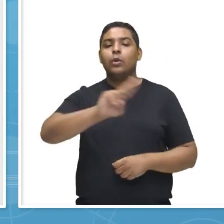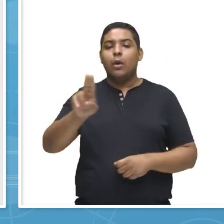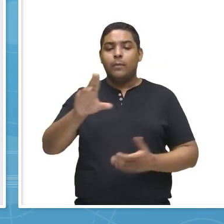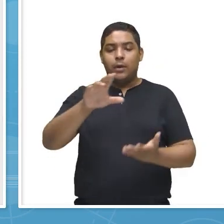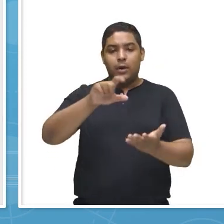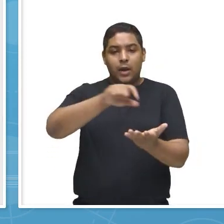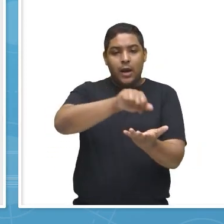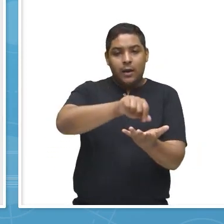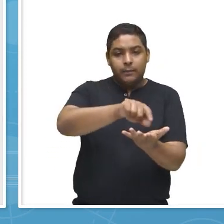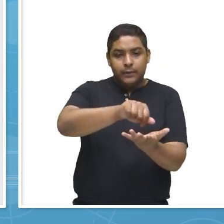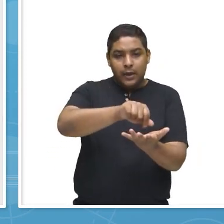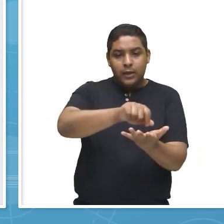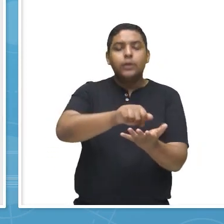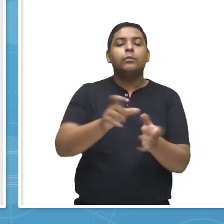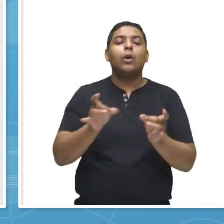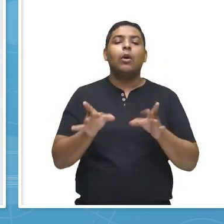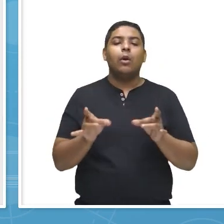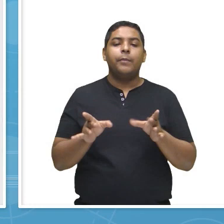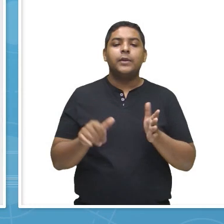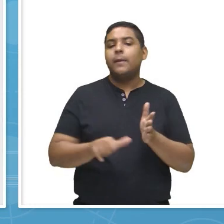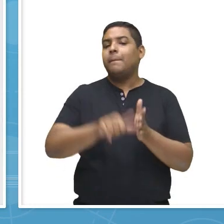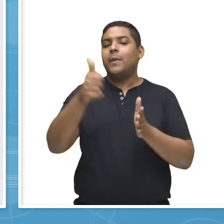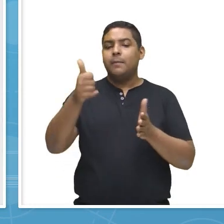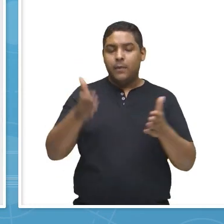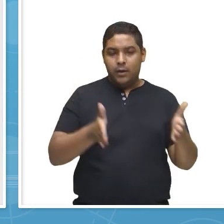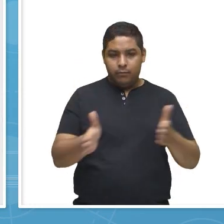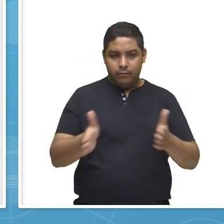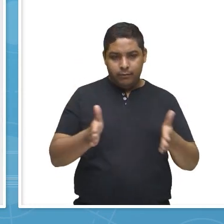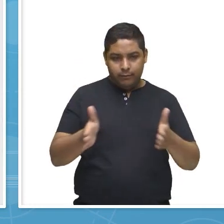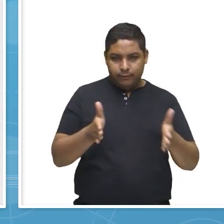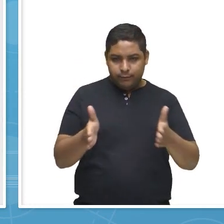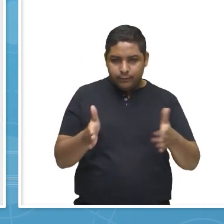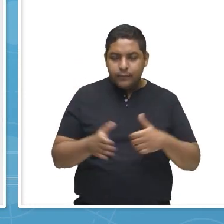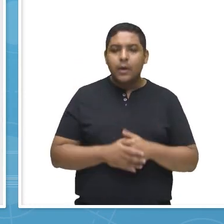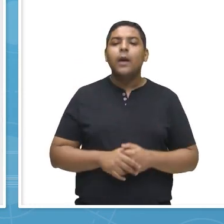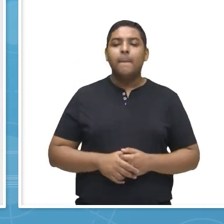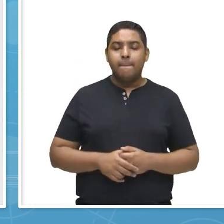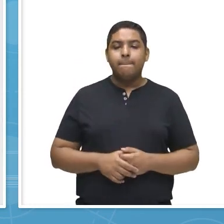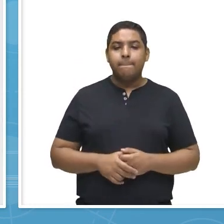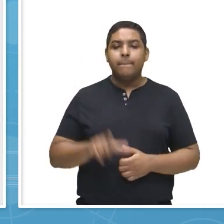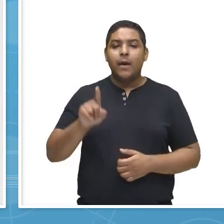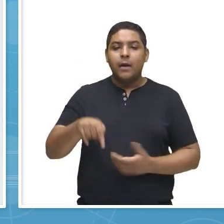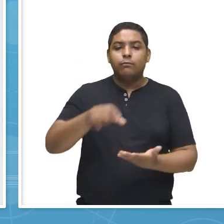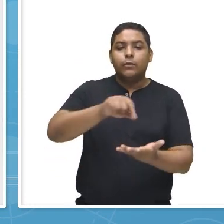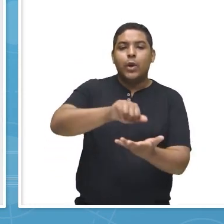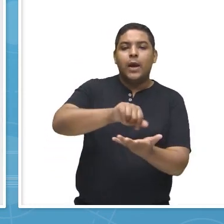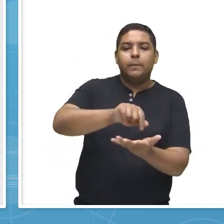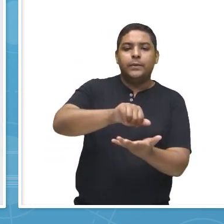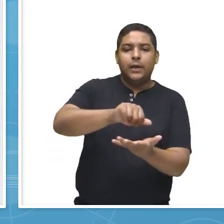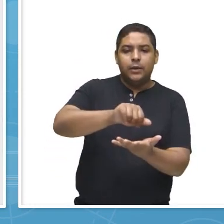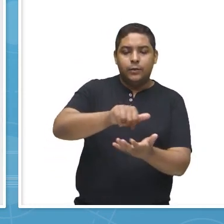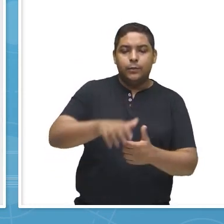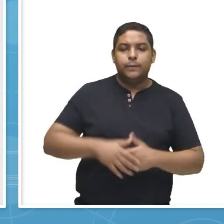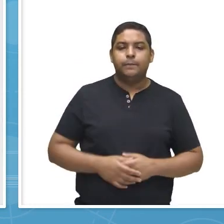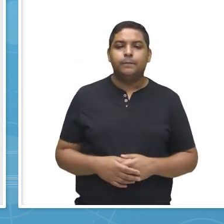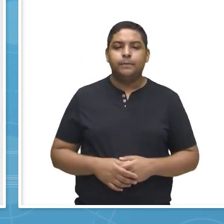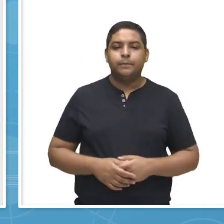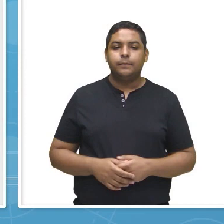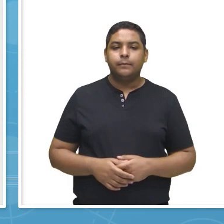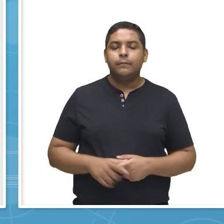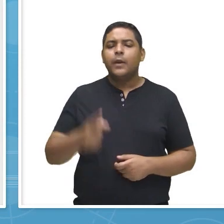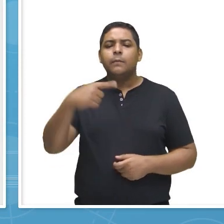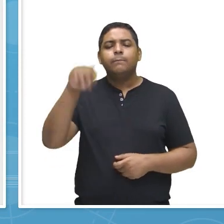comercial, a primeira fase do sistema capitalista, tá bom? Para